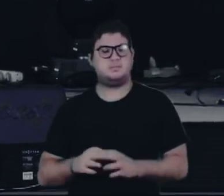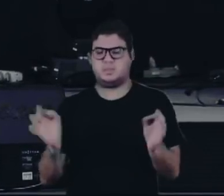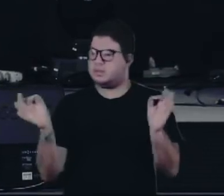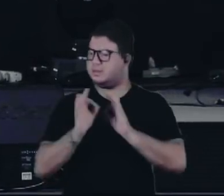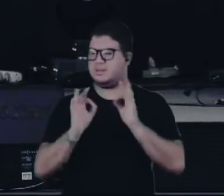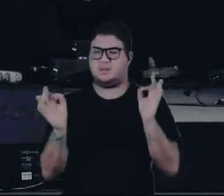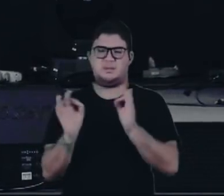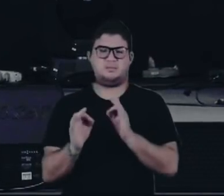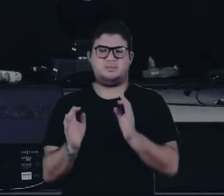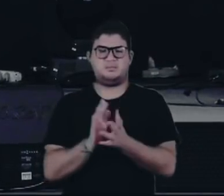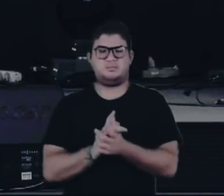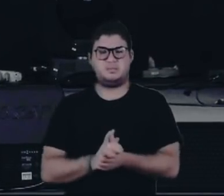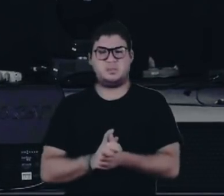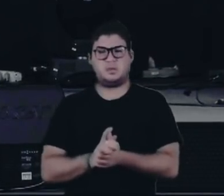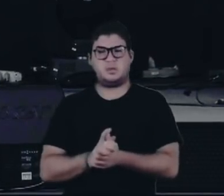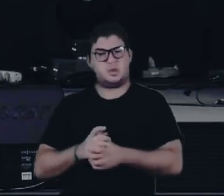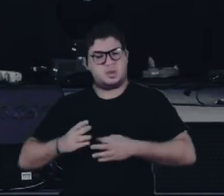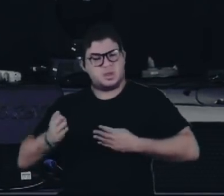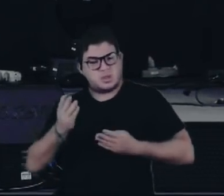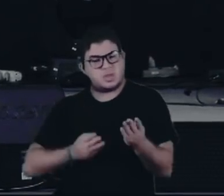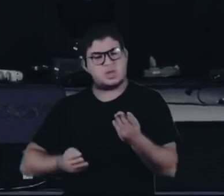Não. A gente tem que colocar a mão na massa.